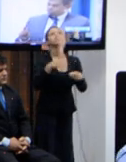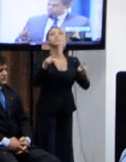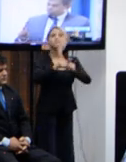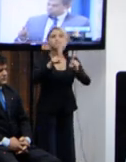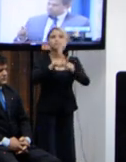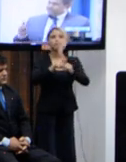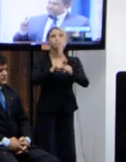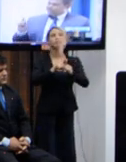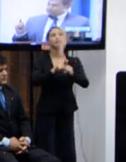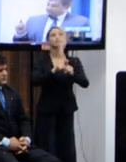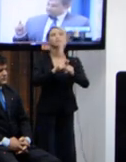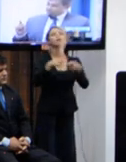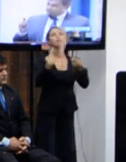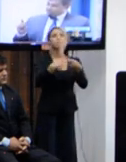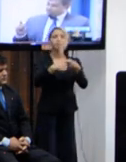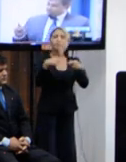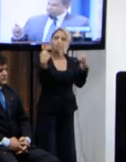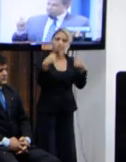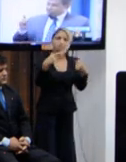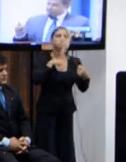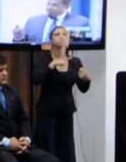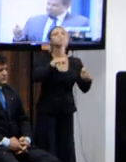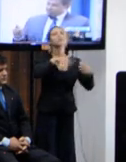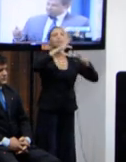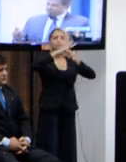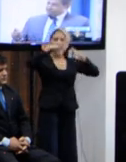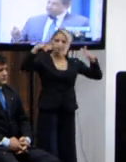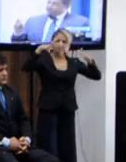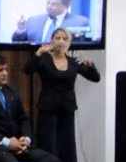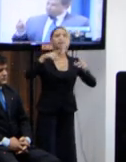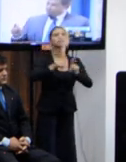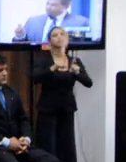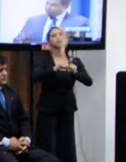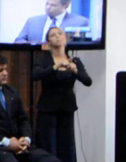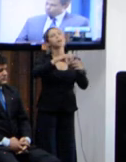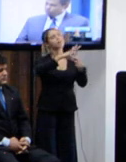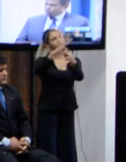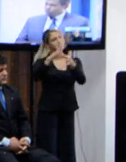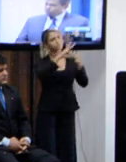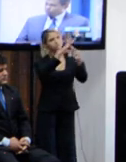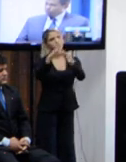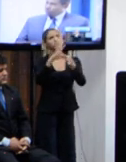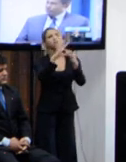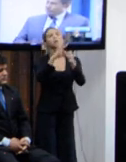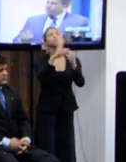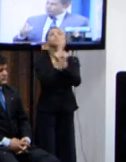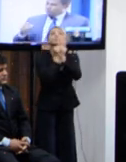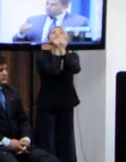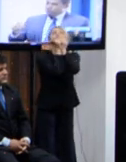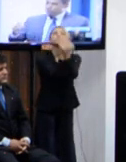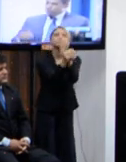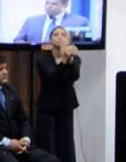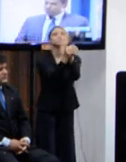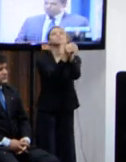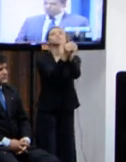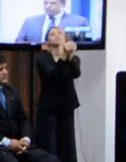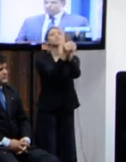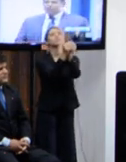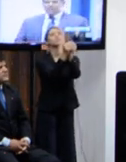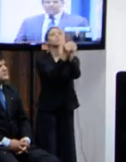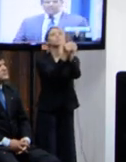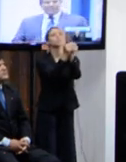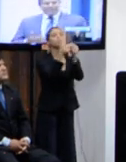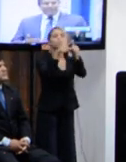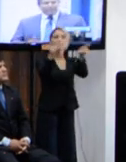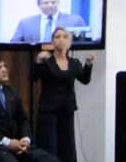simbolismo da independência do poder que o senhor vai trazer para essa casa, harmonicamente com o Poder Executivo, para que o nosso município de Cabo Frio